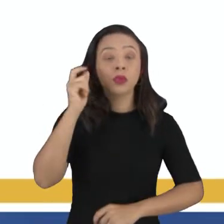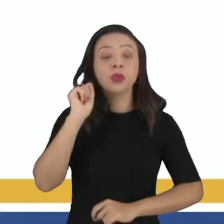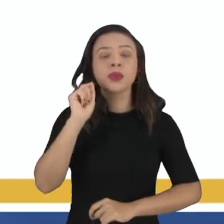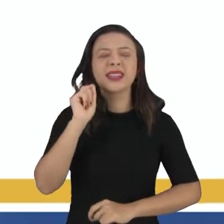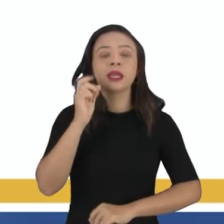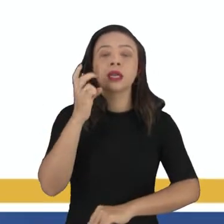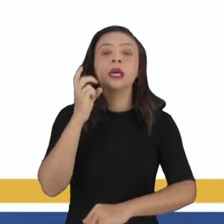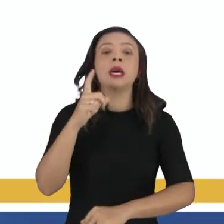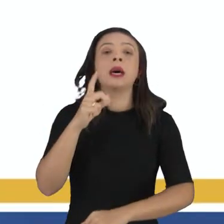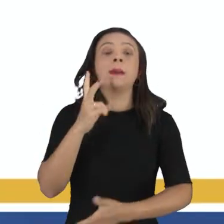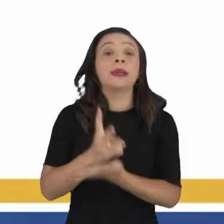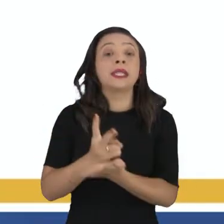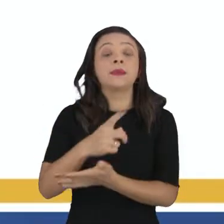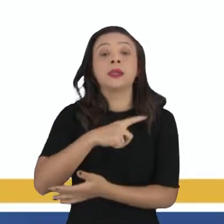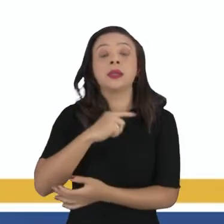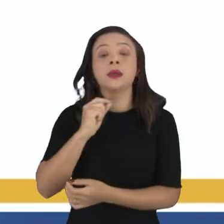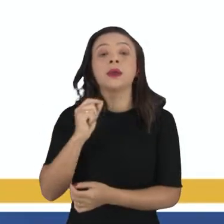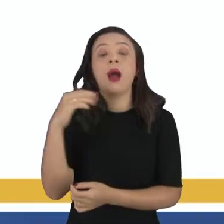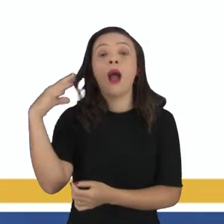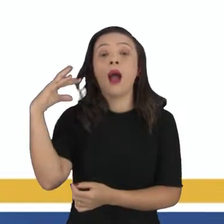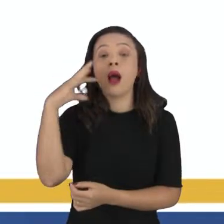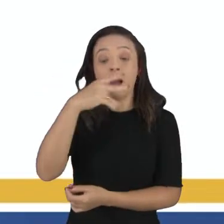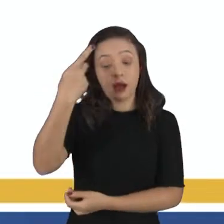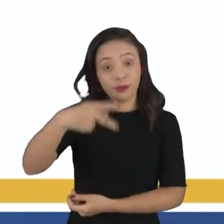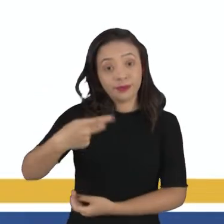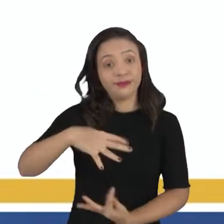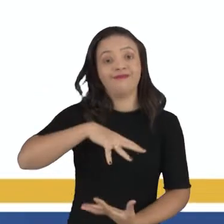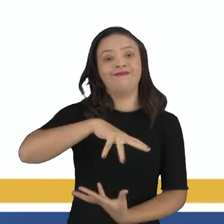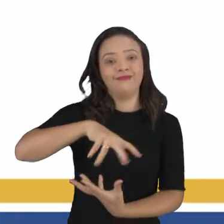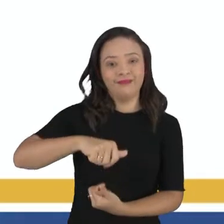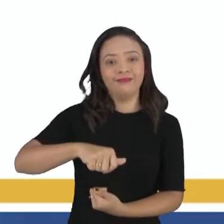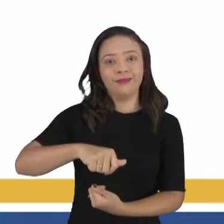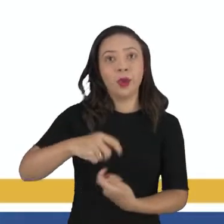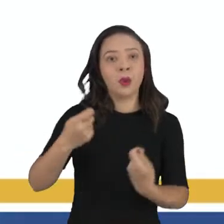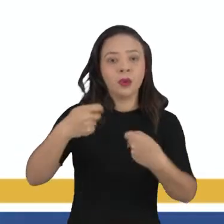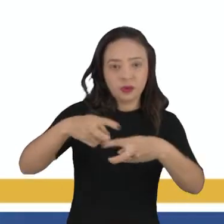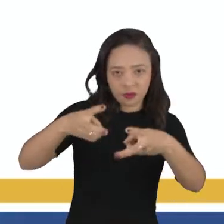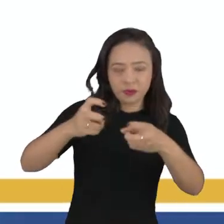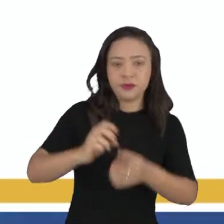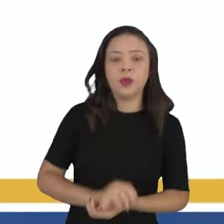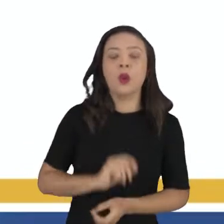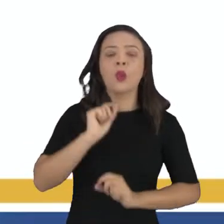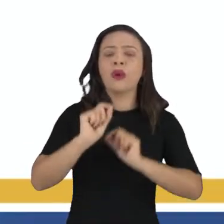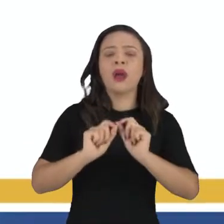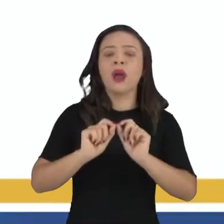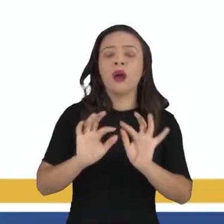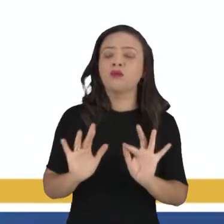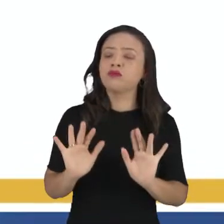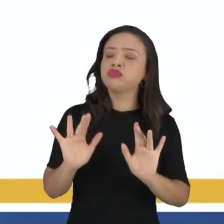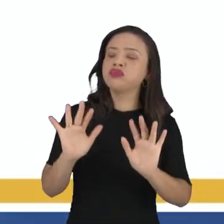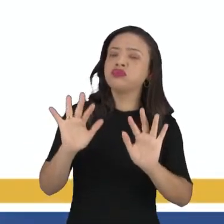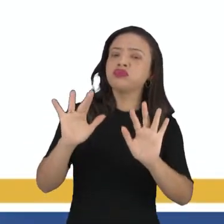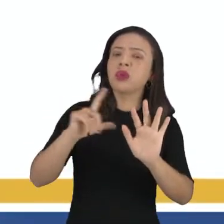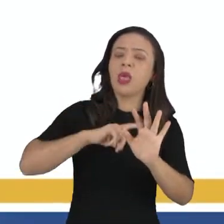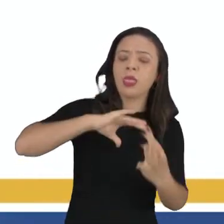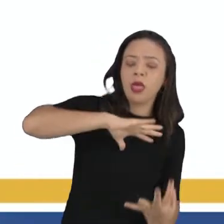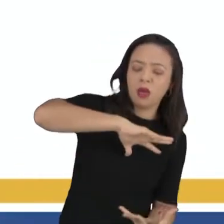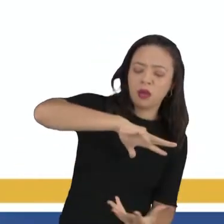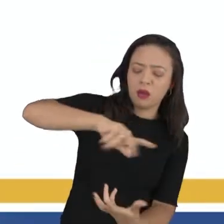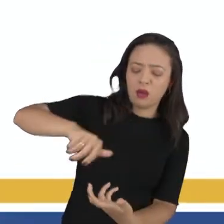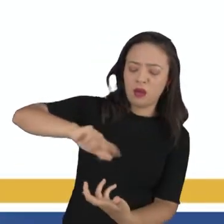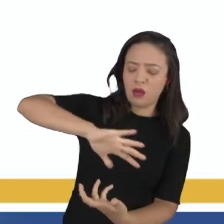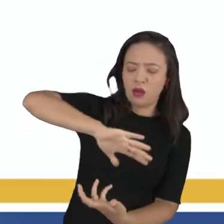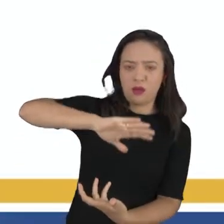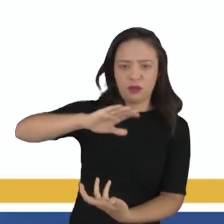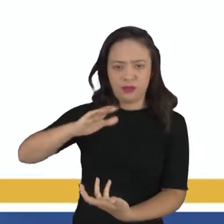manter, né, o calor ali preso na Terra, né? Como vocês puderam ver, é uma camada de gases, tá? Que está ali na atmosfera,